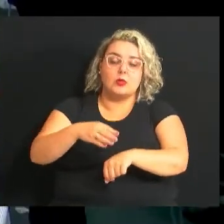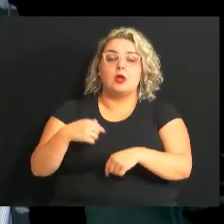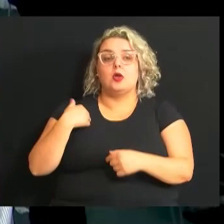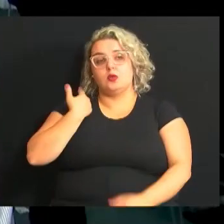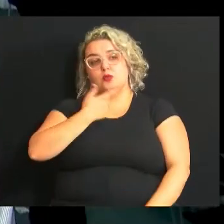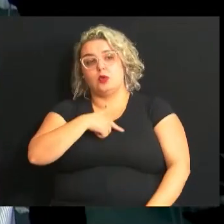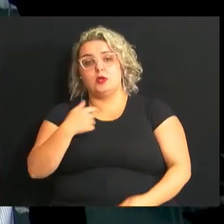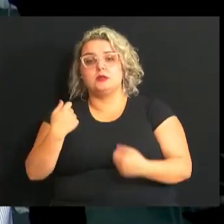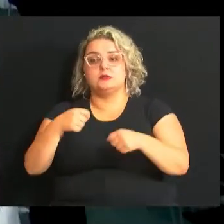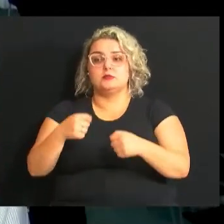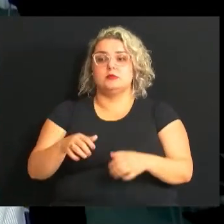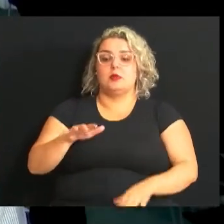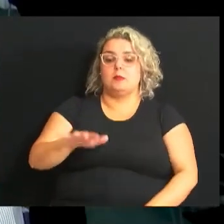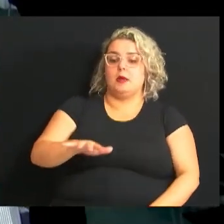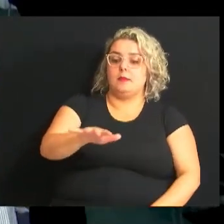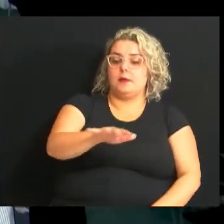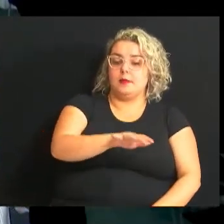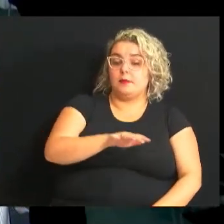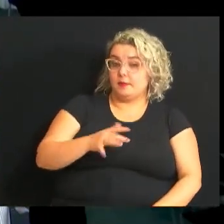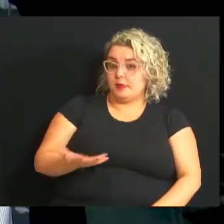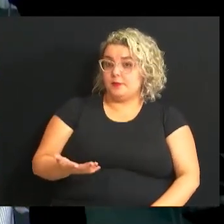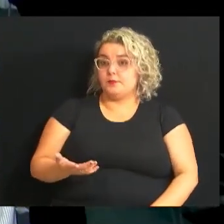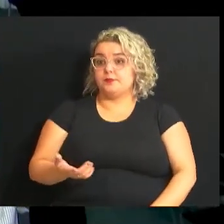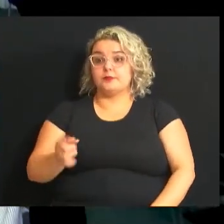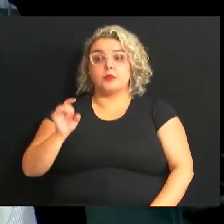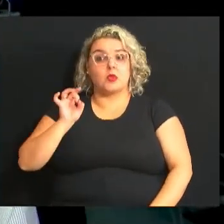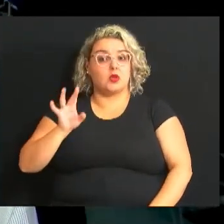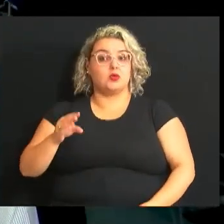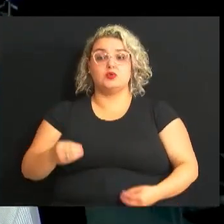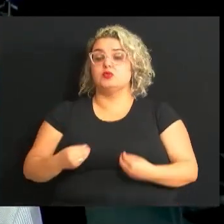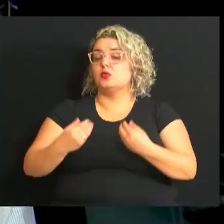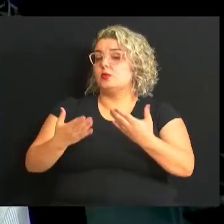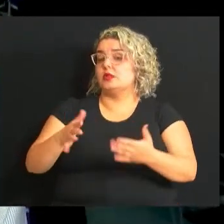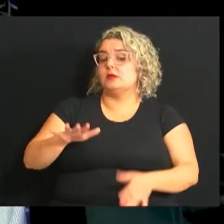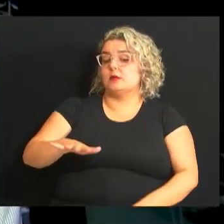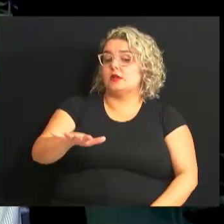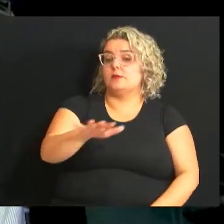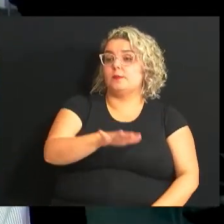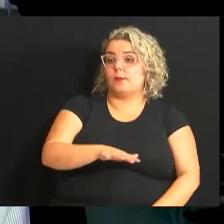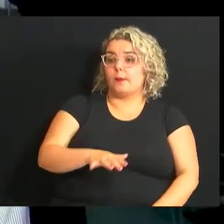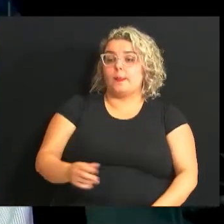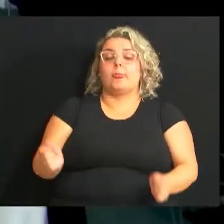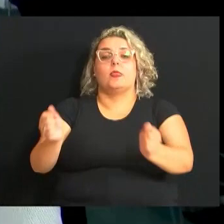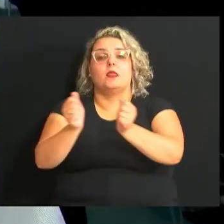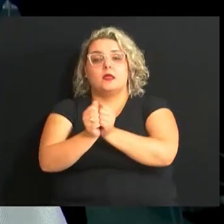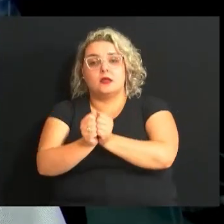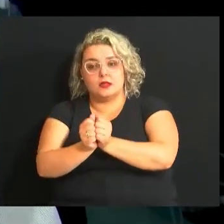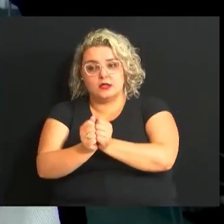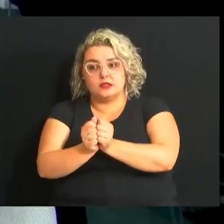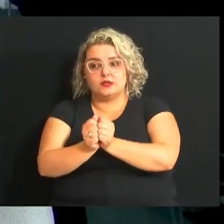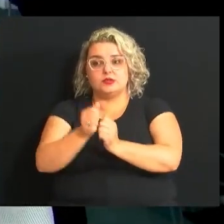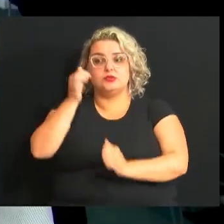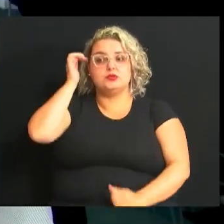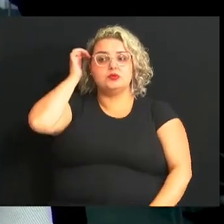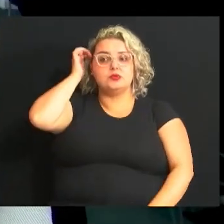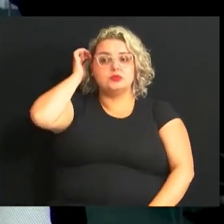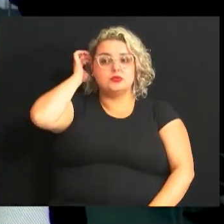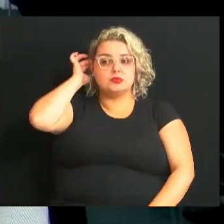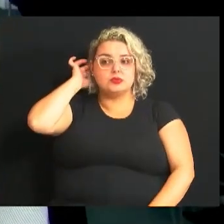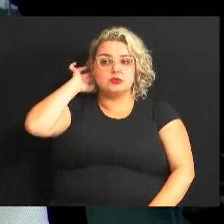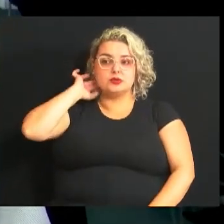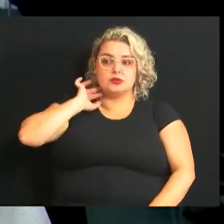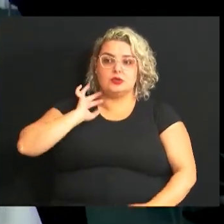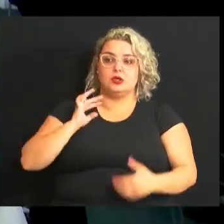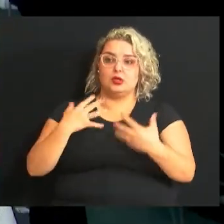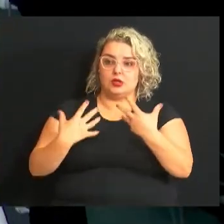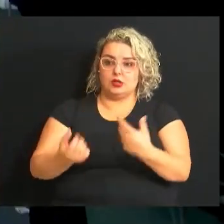tais setores e eu só destinei para os setores que, juntamente com a orientação recebida, tinha